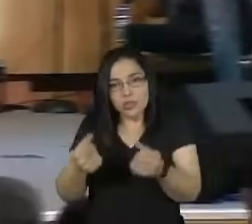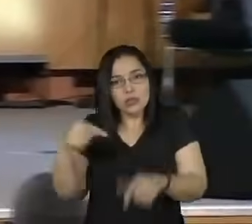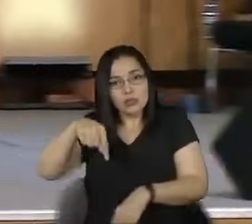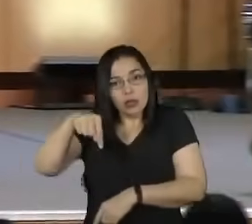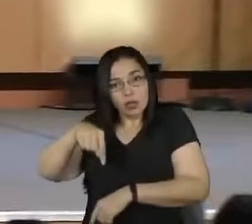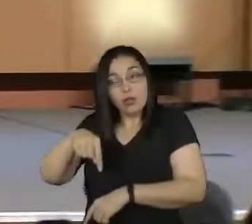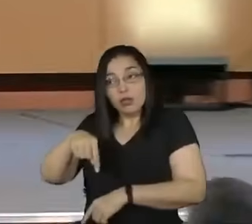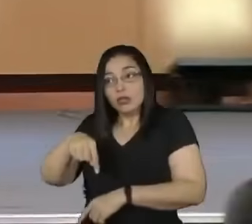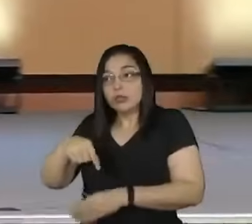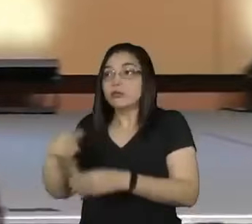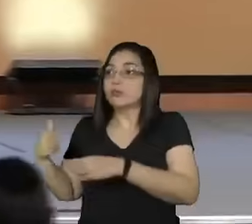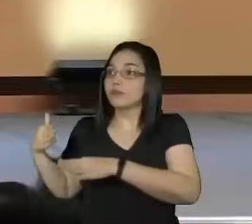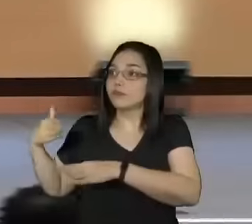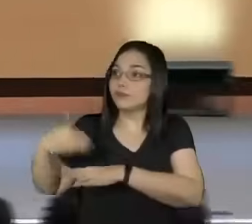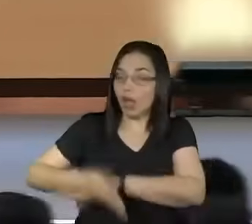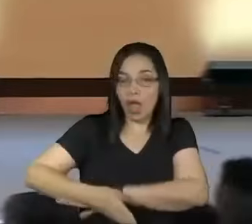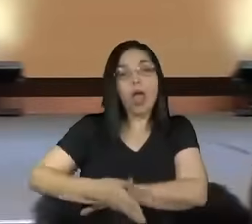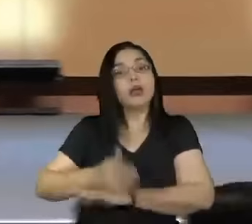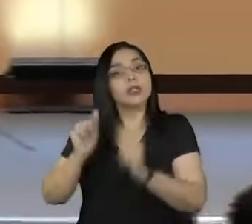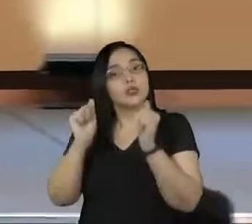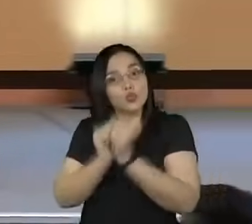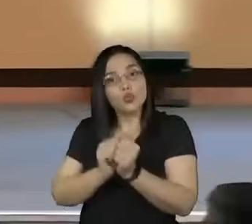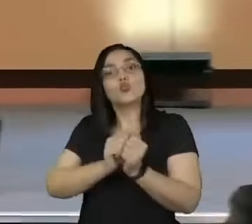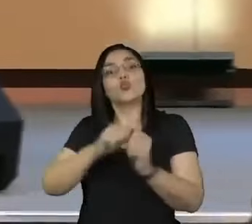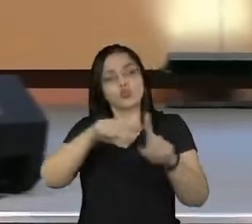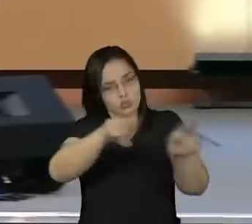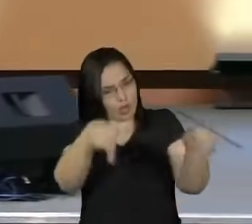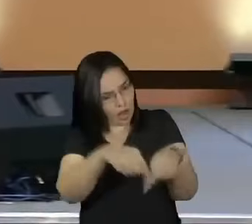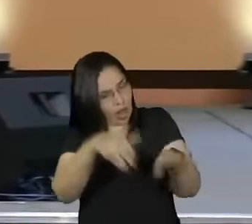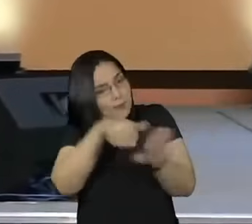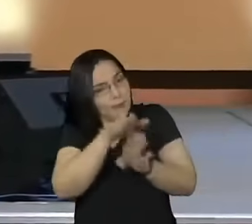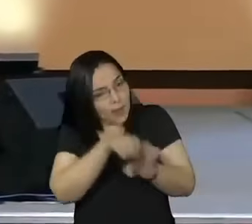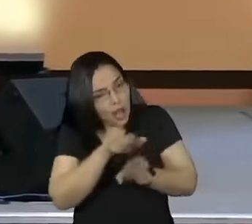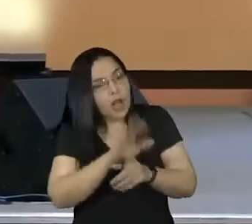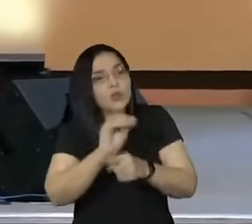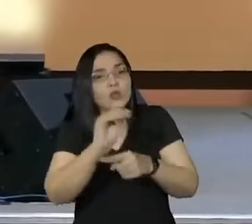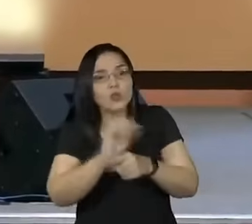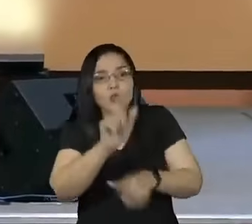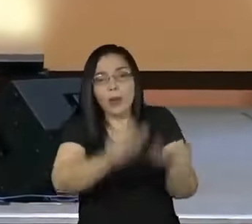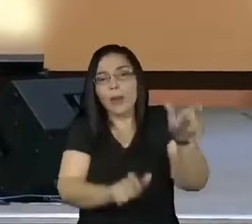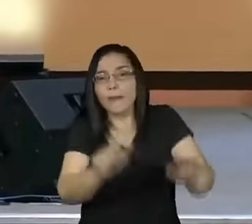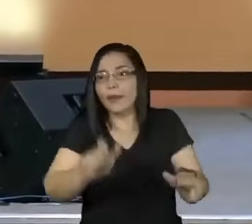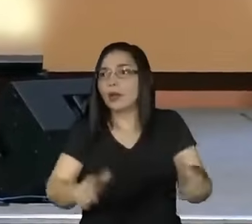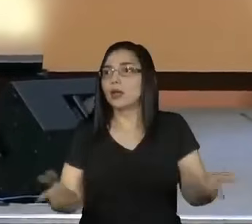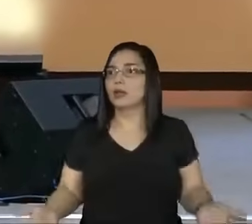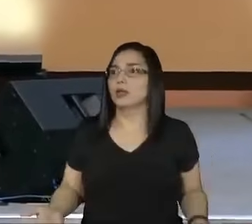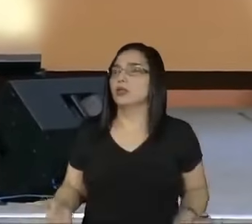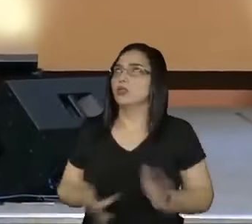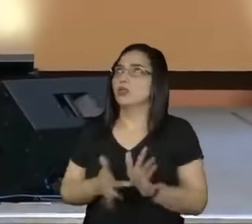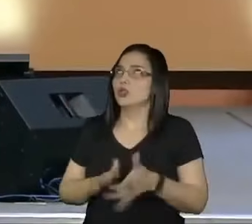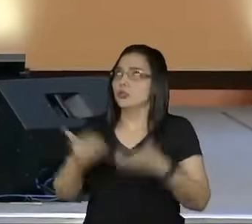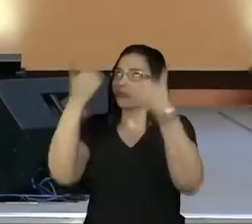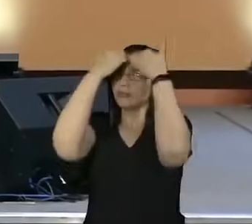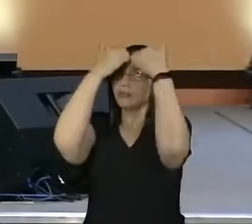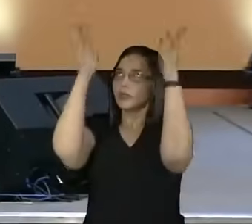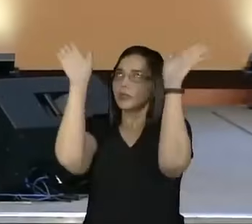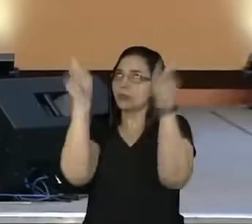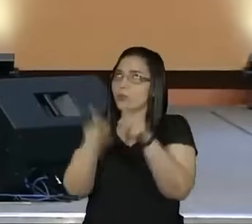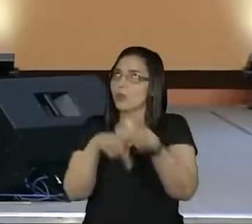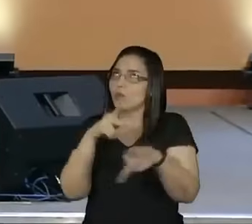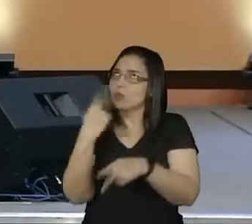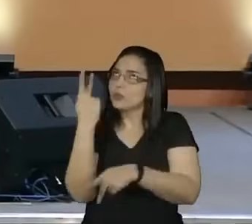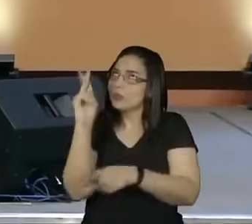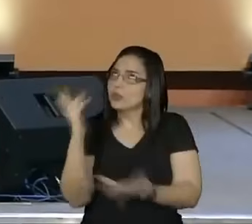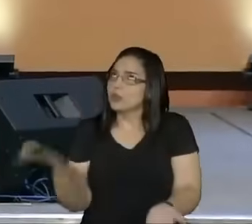a pessoa entra na lá dentro para receber orientações e cuida da pessoa ô Jesus abre a mente do teu povo senhor